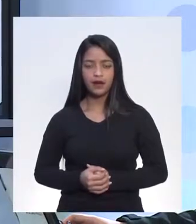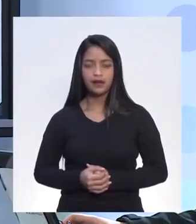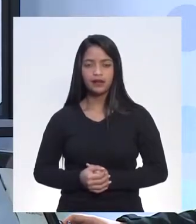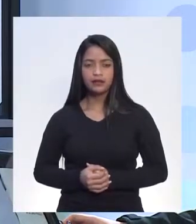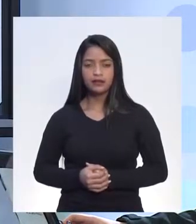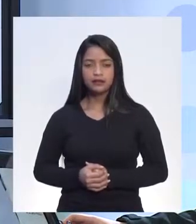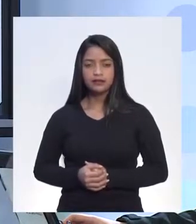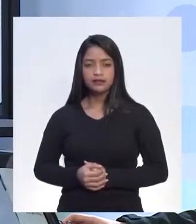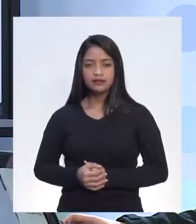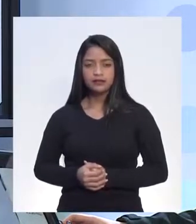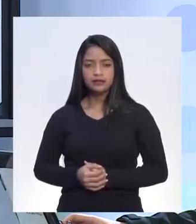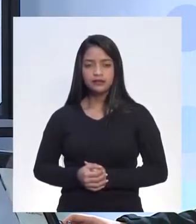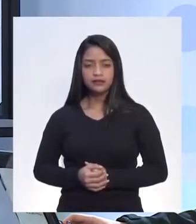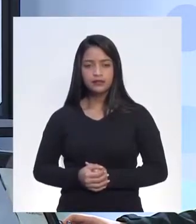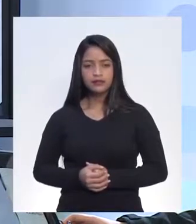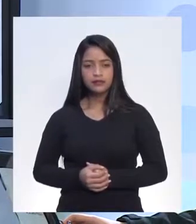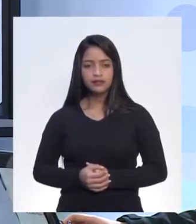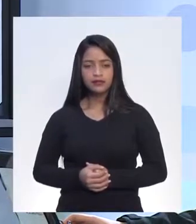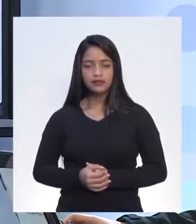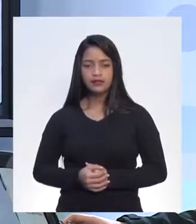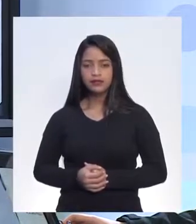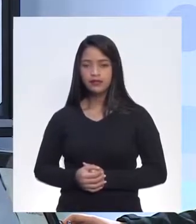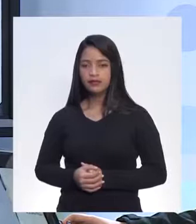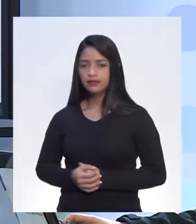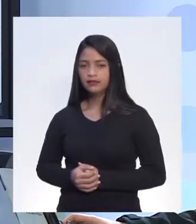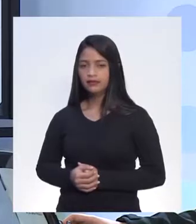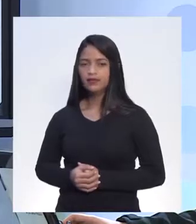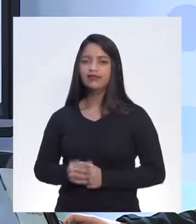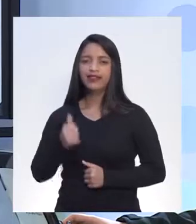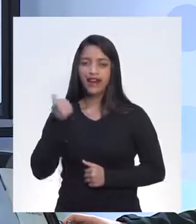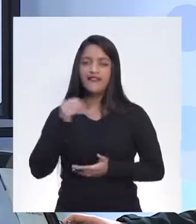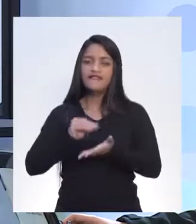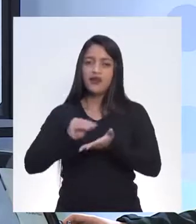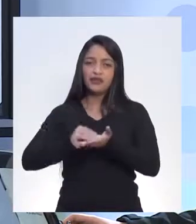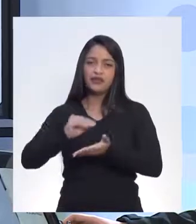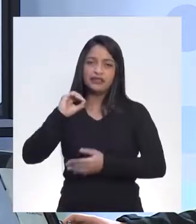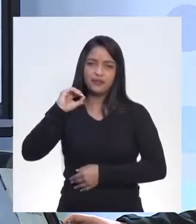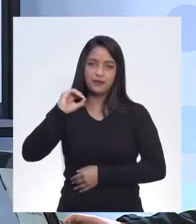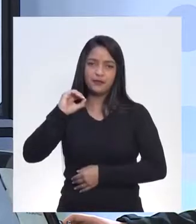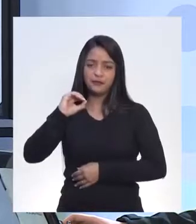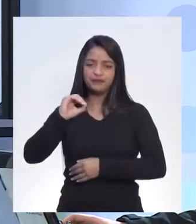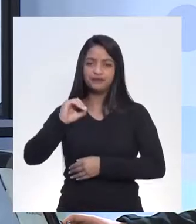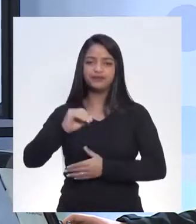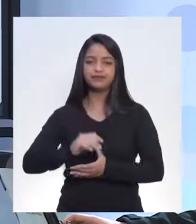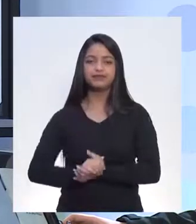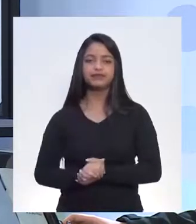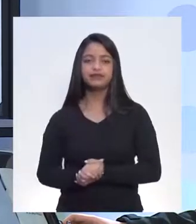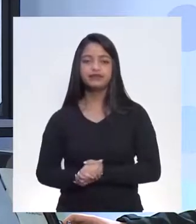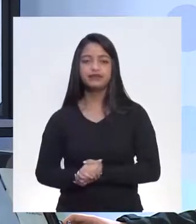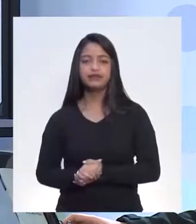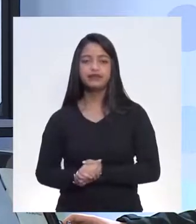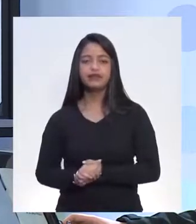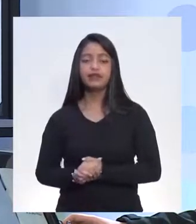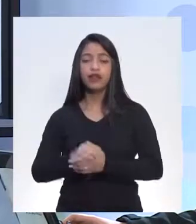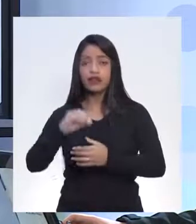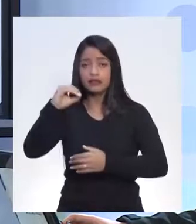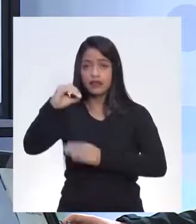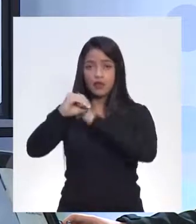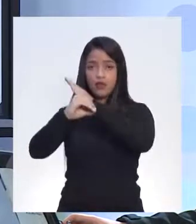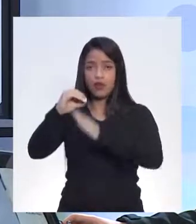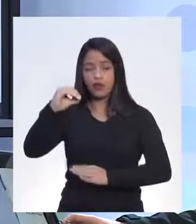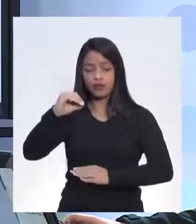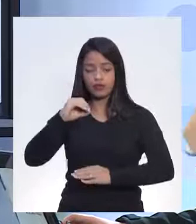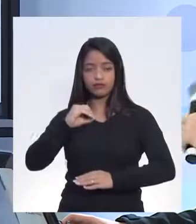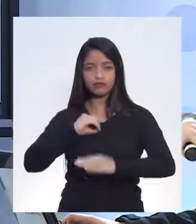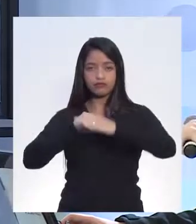apagar. Ok. Olha o zerinho que estava faltando, e aqui a gente vai dividir por 20. Posso cortar,